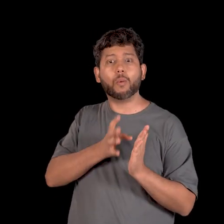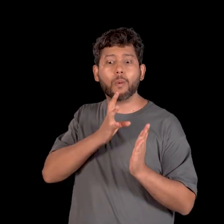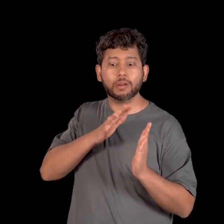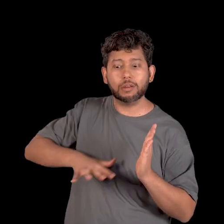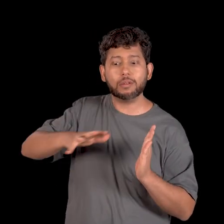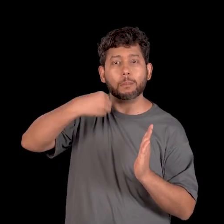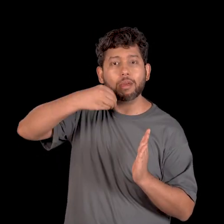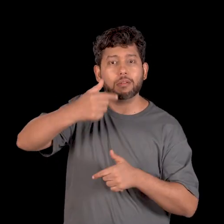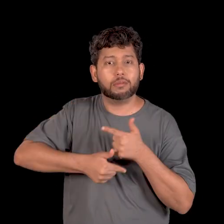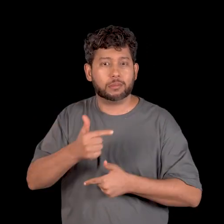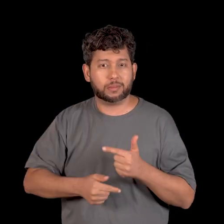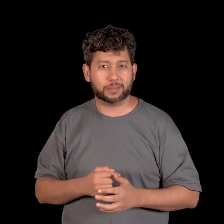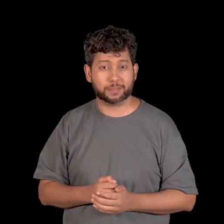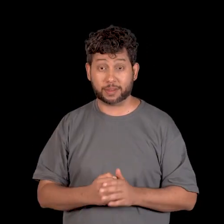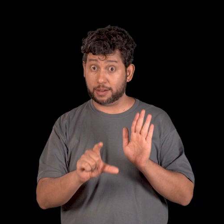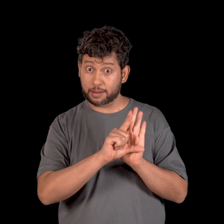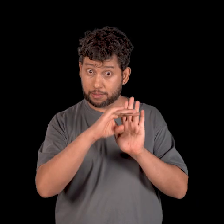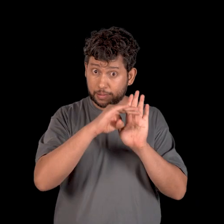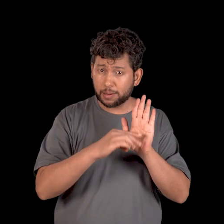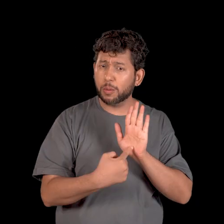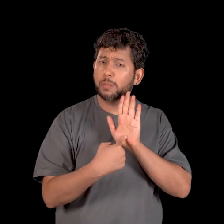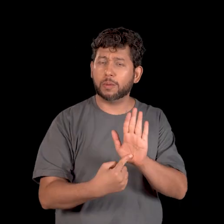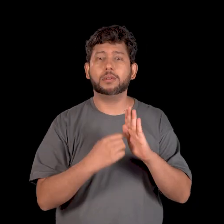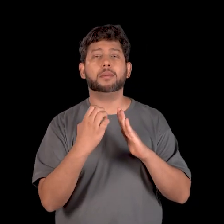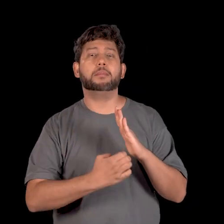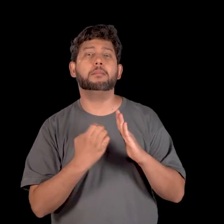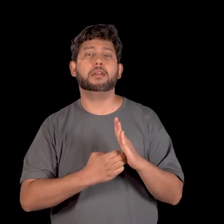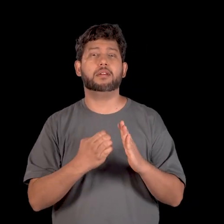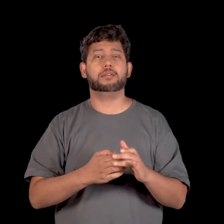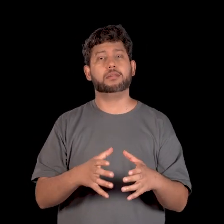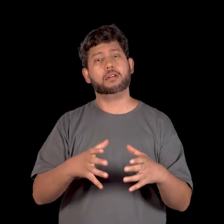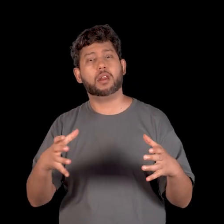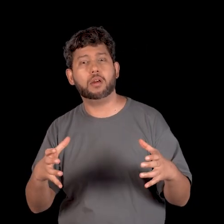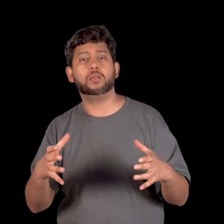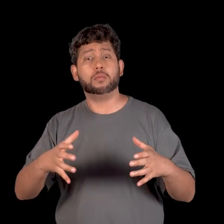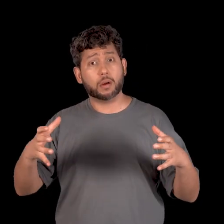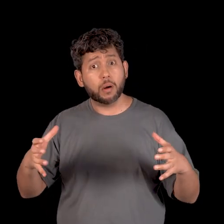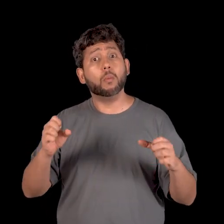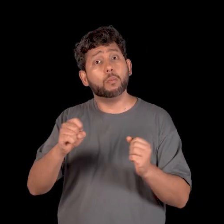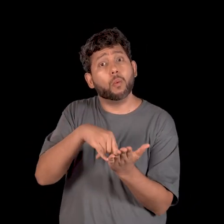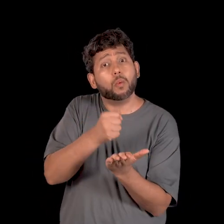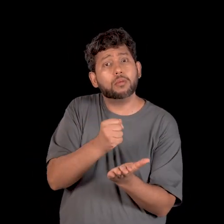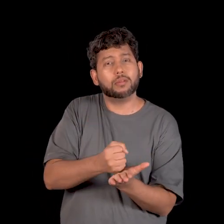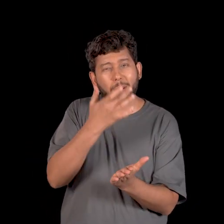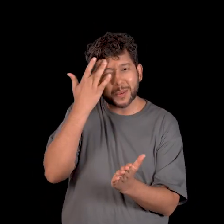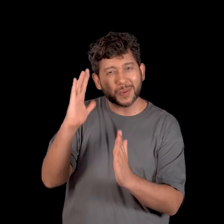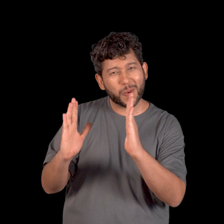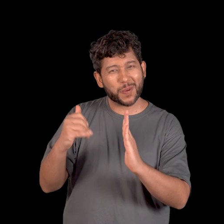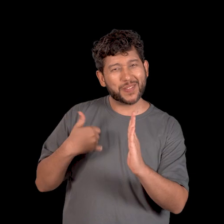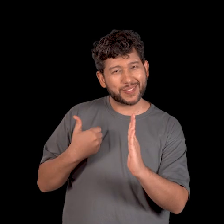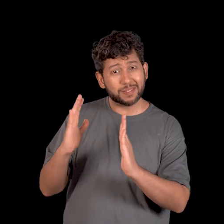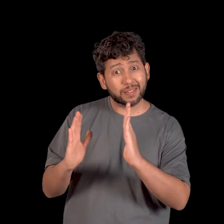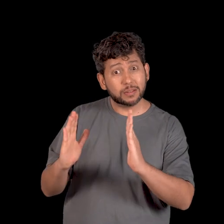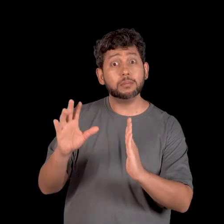de trabalho. Basicamente, a lei regulatória desse programa estabelece que empresas de médio e grande porte devem contratar